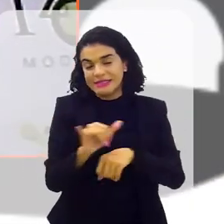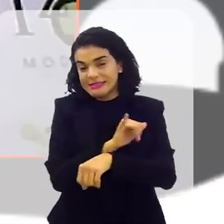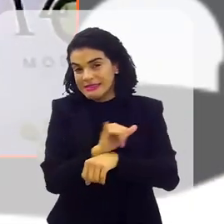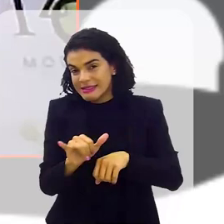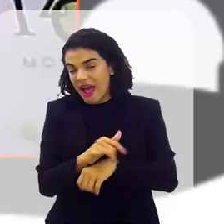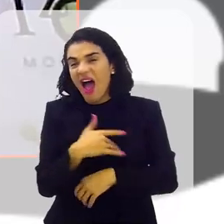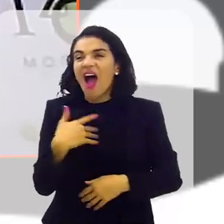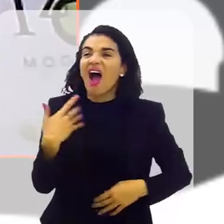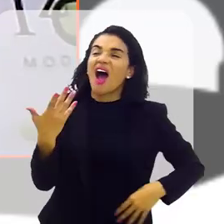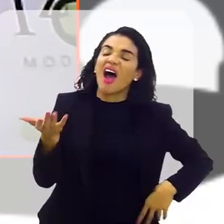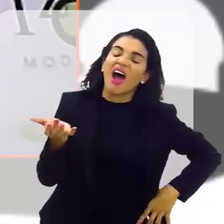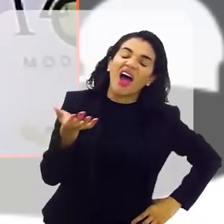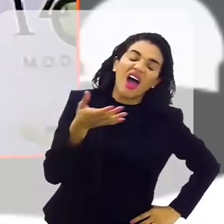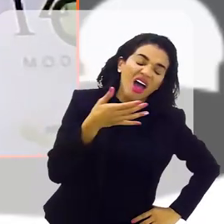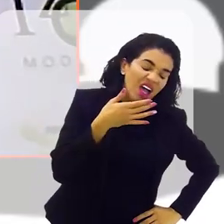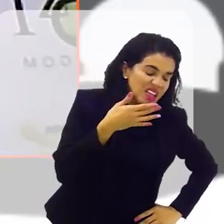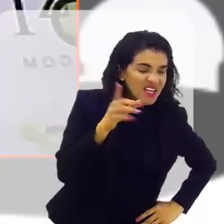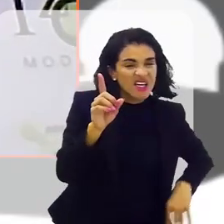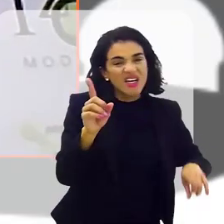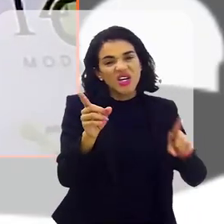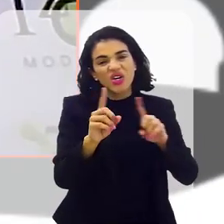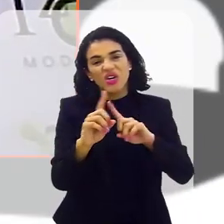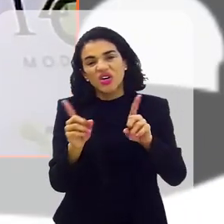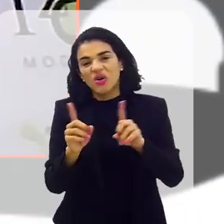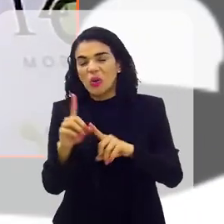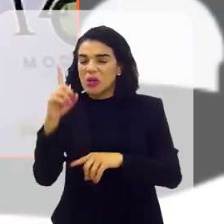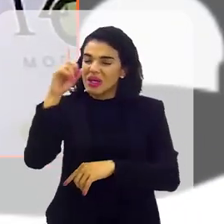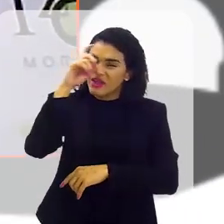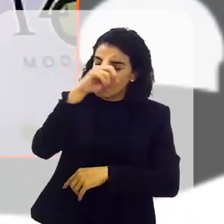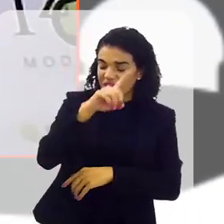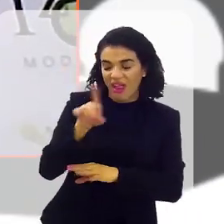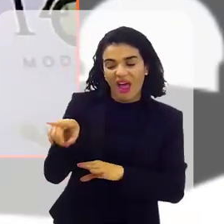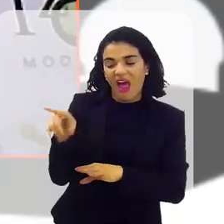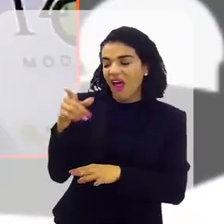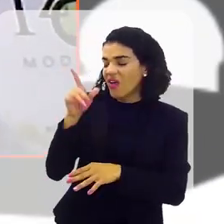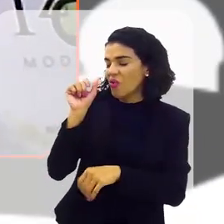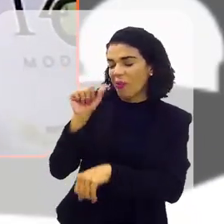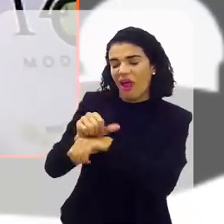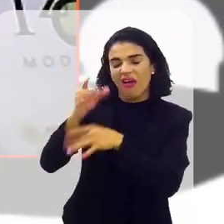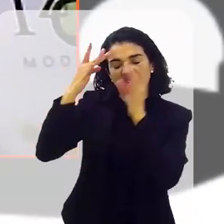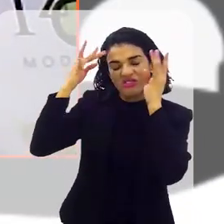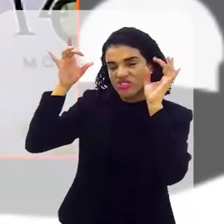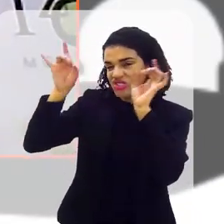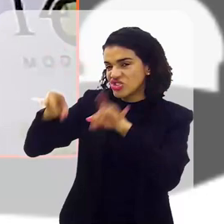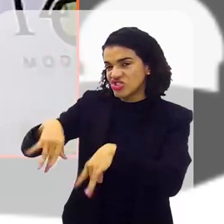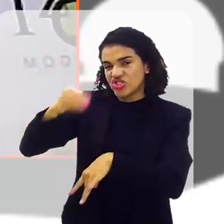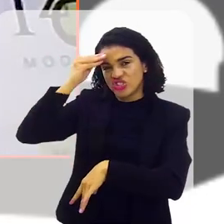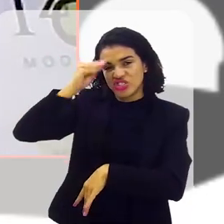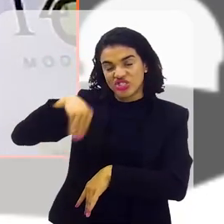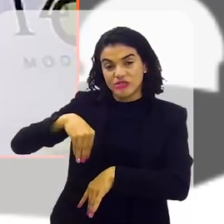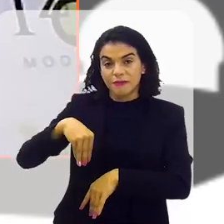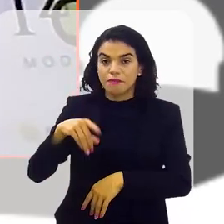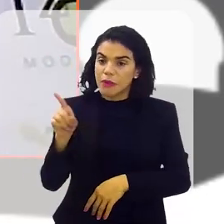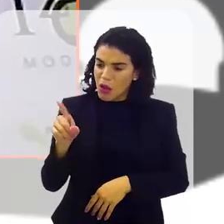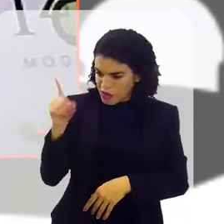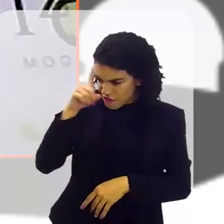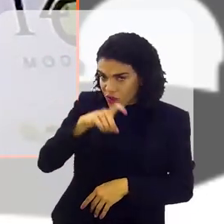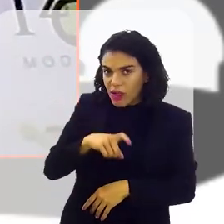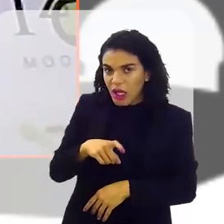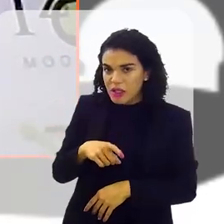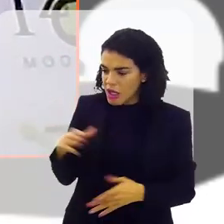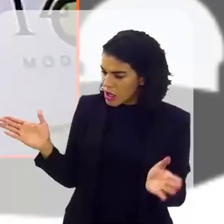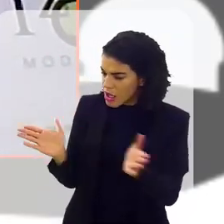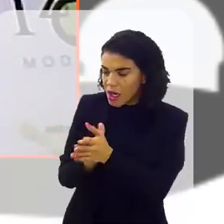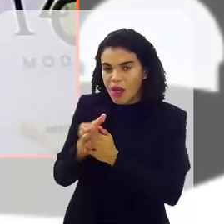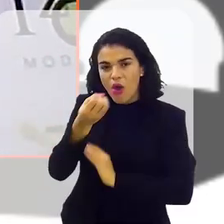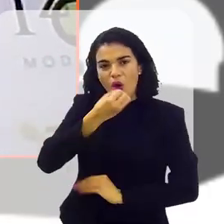não dá para dizer assim ah vamos falar ah não não tem aquela dificuldade ali Ah eu vou parar Cara não vai dar não tem aquela dificuldade ali